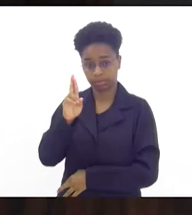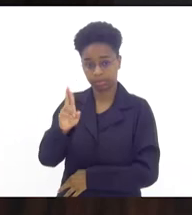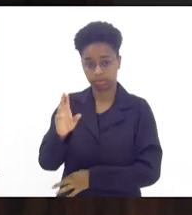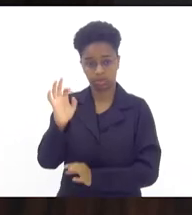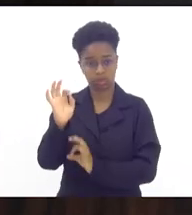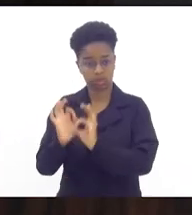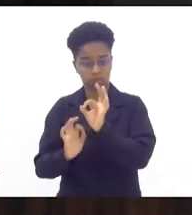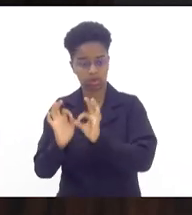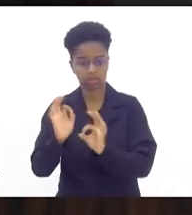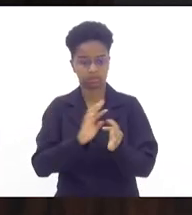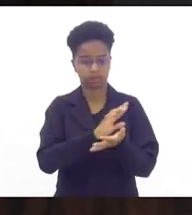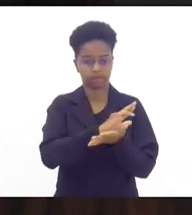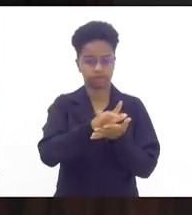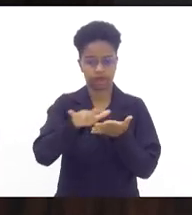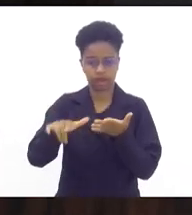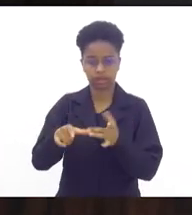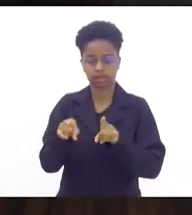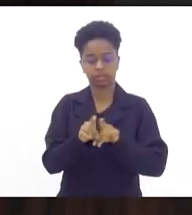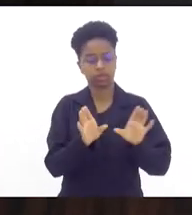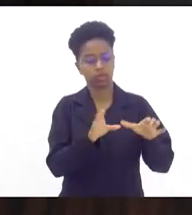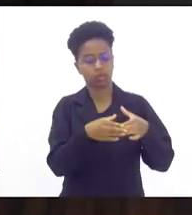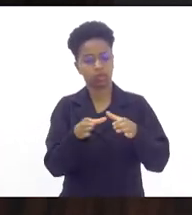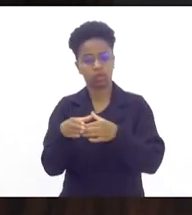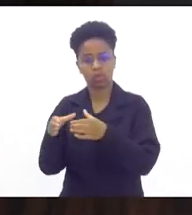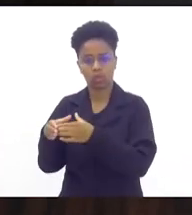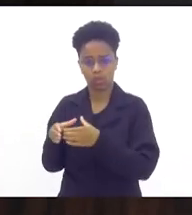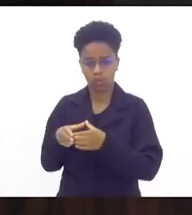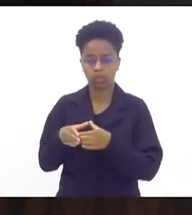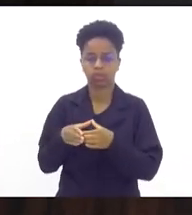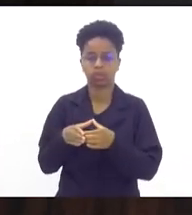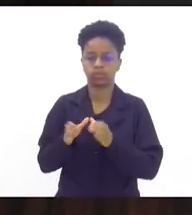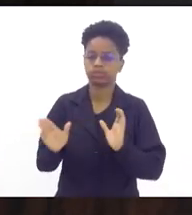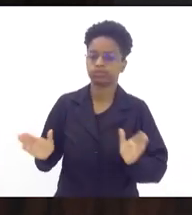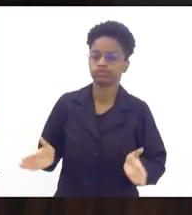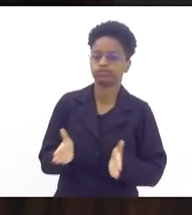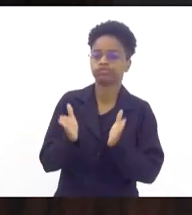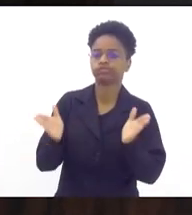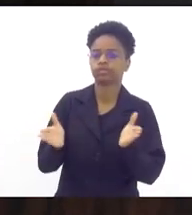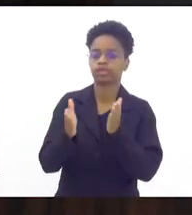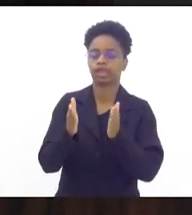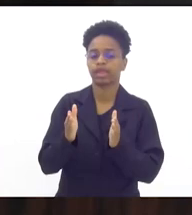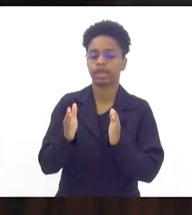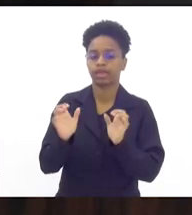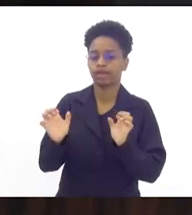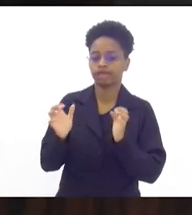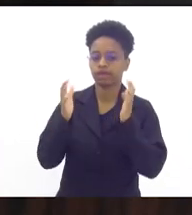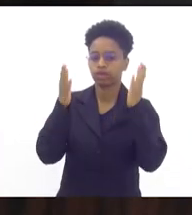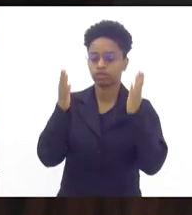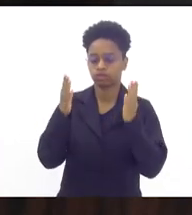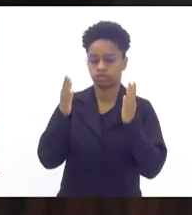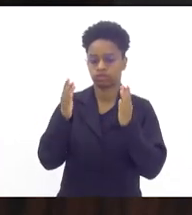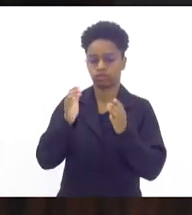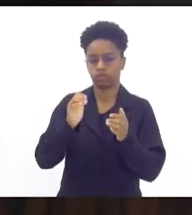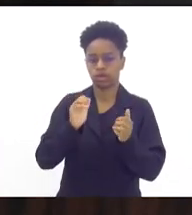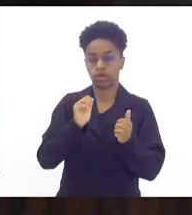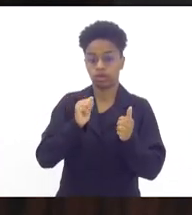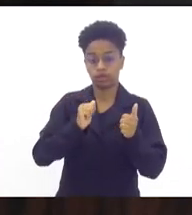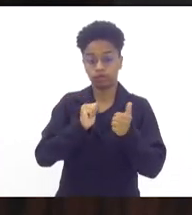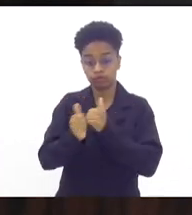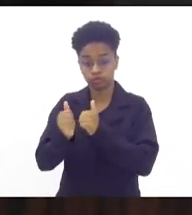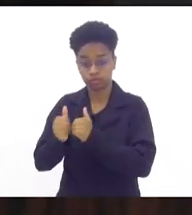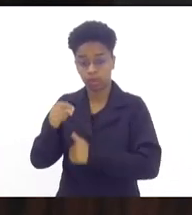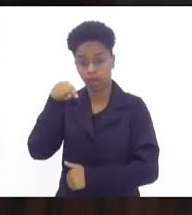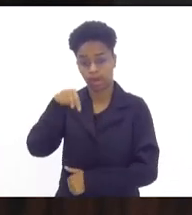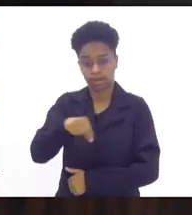Organizações e grupos que promovem esse evento futebol no nosso estado buscando